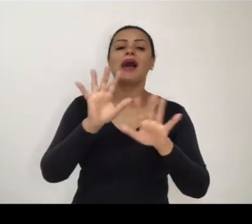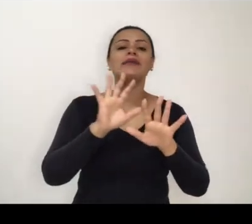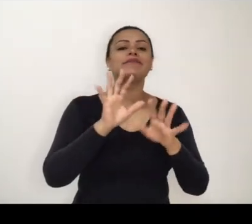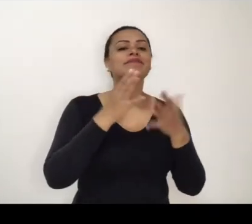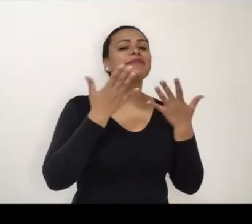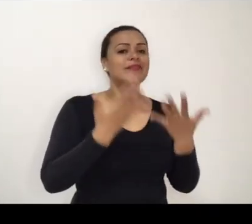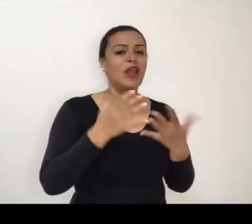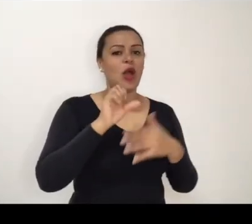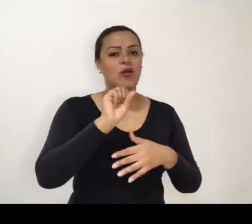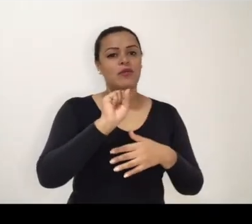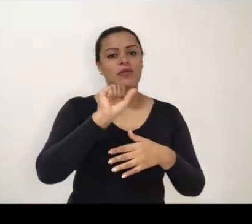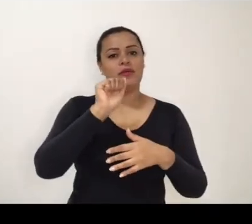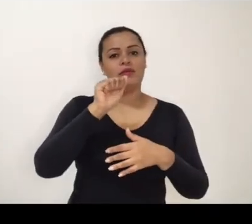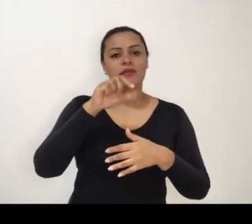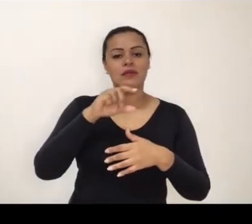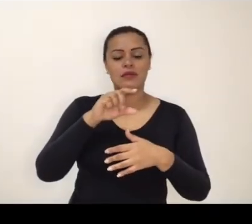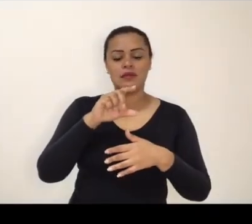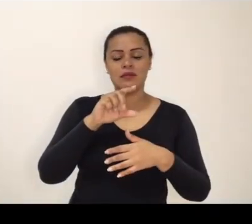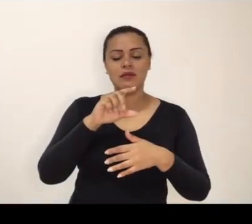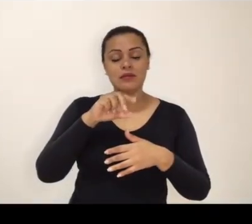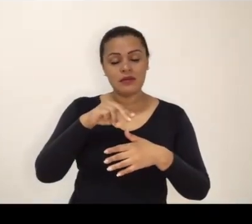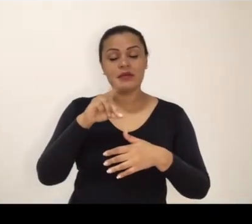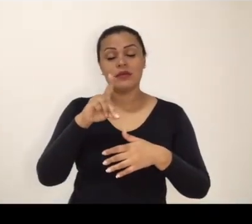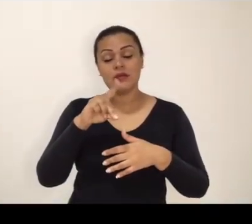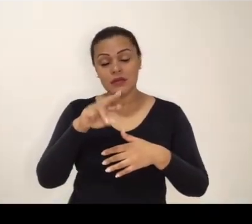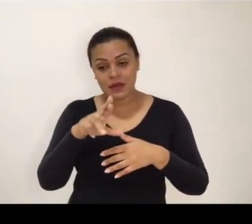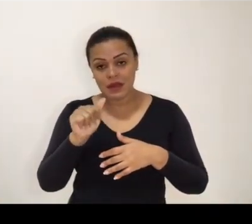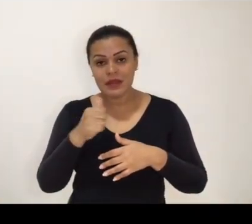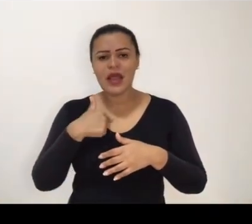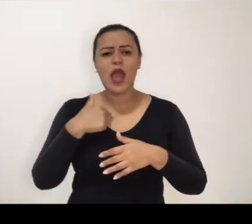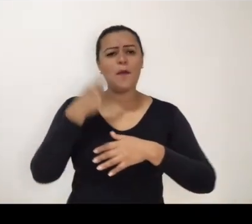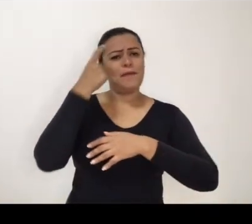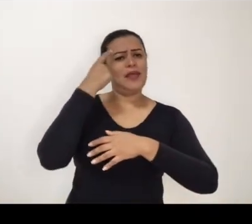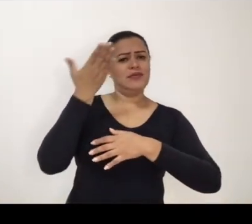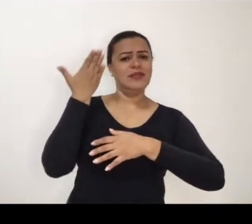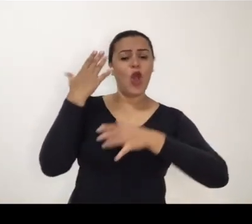em todos esses coletivos que eu passei,